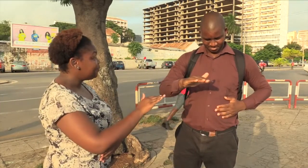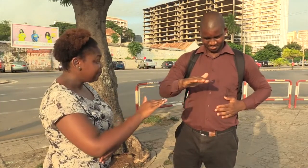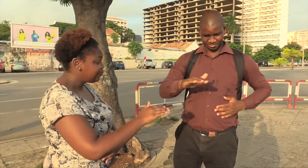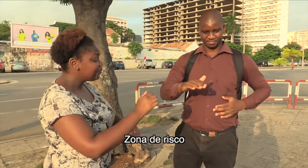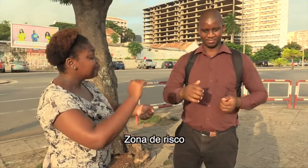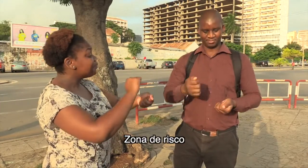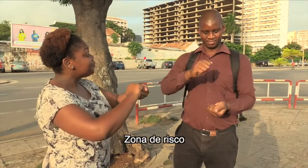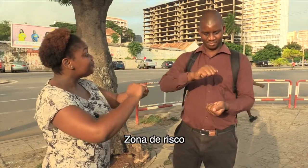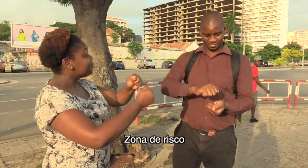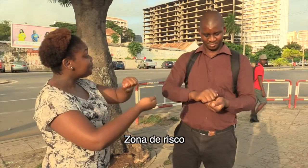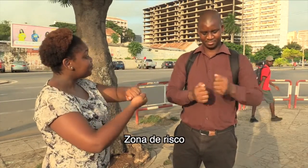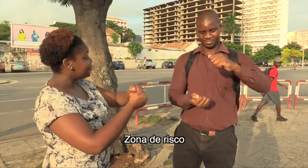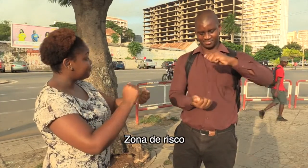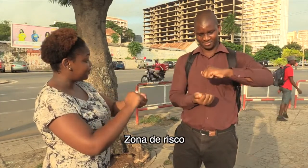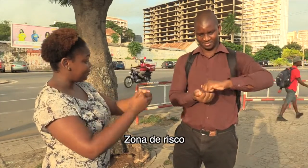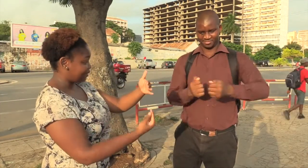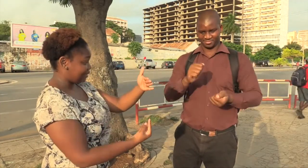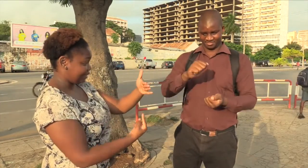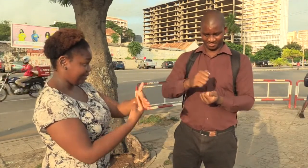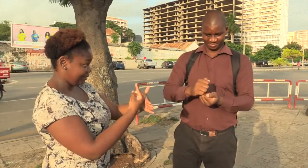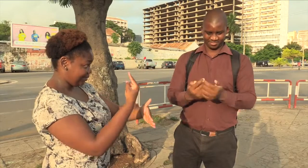Zona de Risco